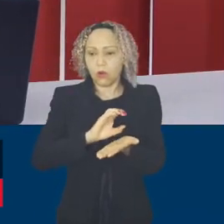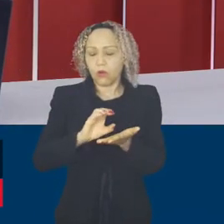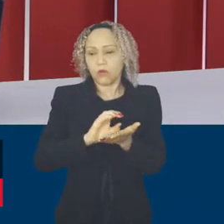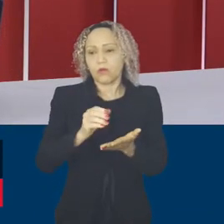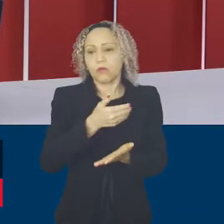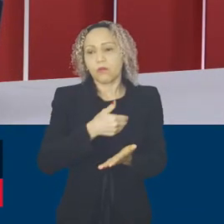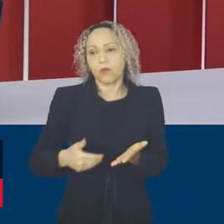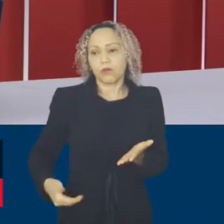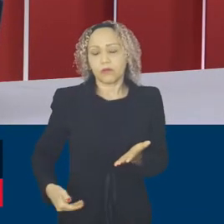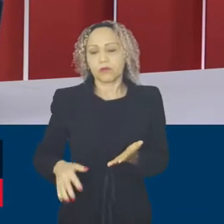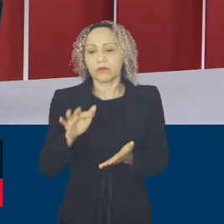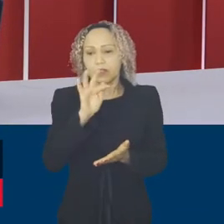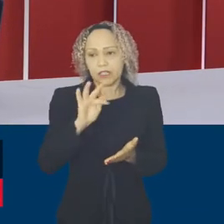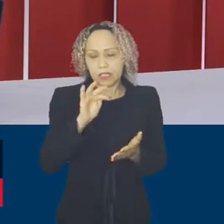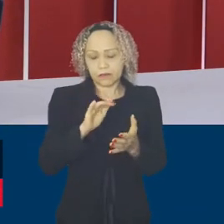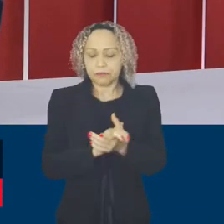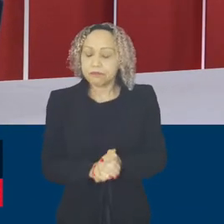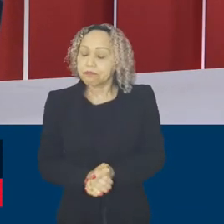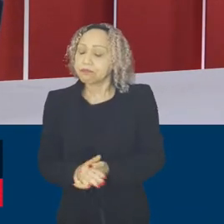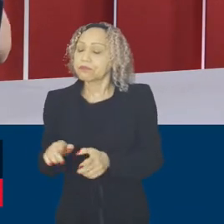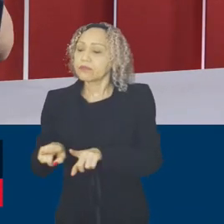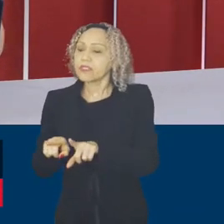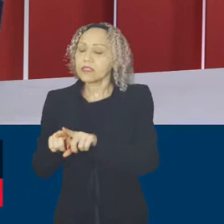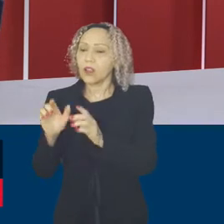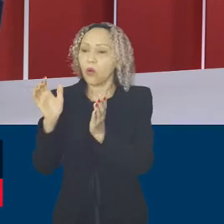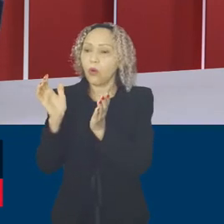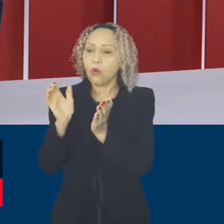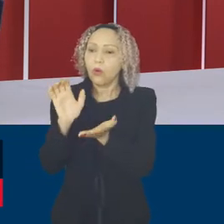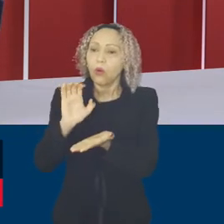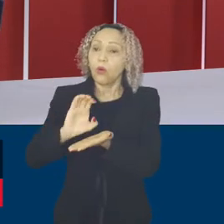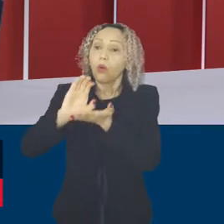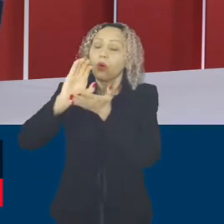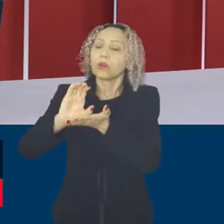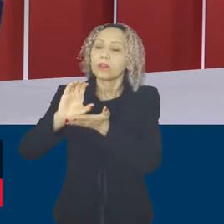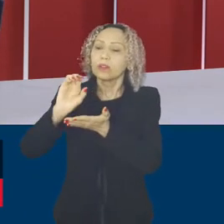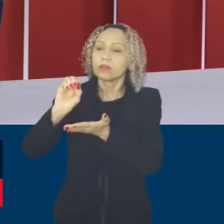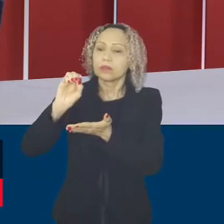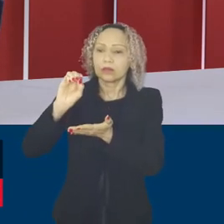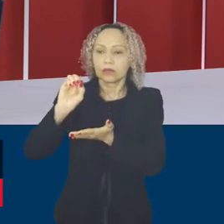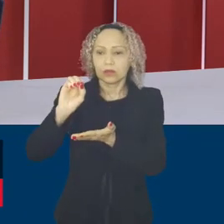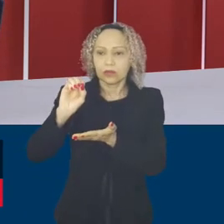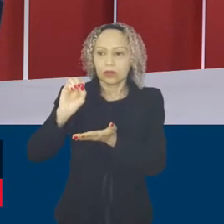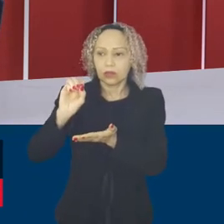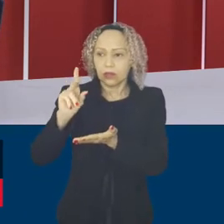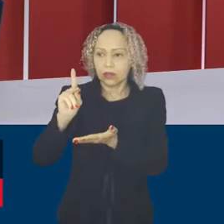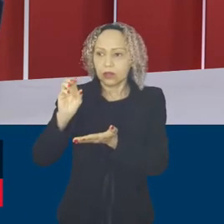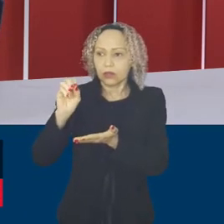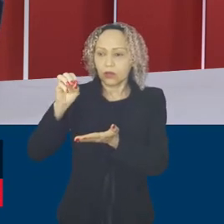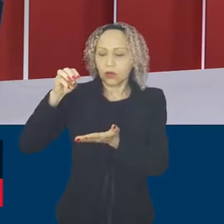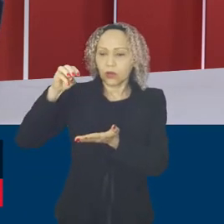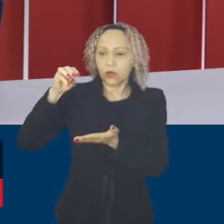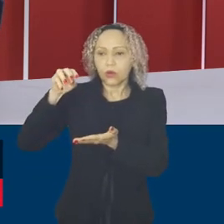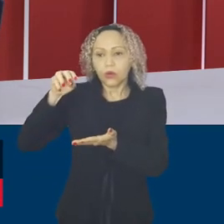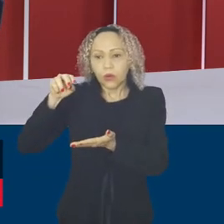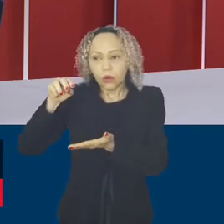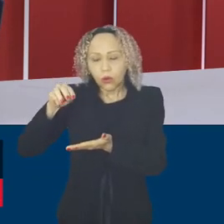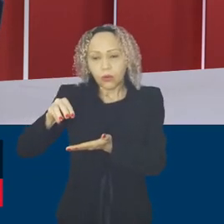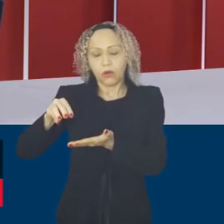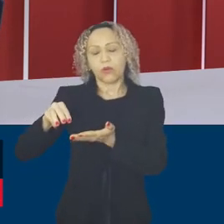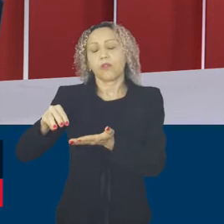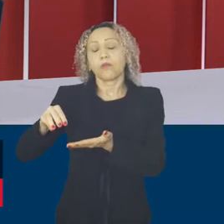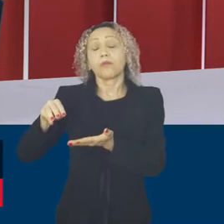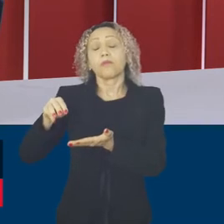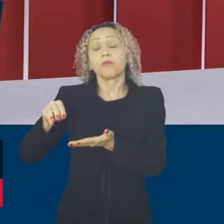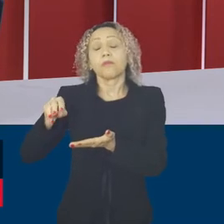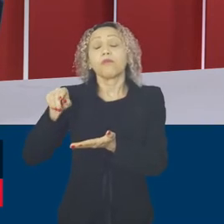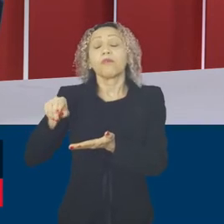Comitê de Política Monetária, eles também divulgam uma nota explicando o porquê, né, da manutenção, da alta taxa ou quando baixa